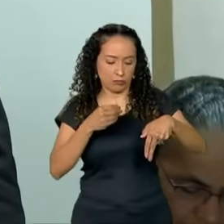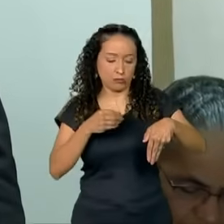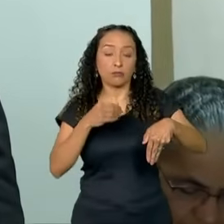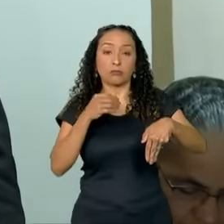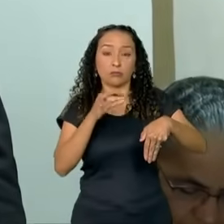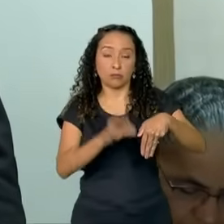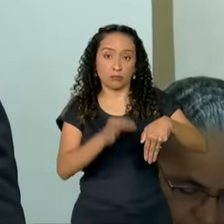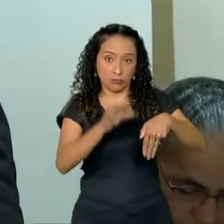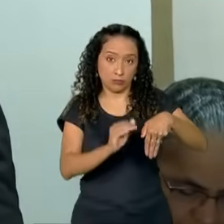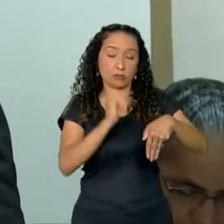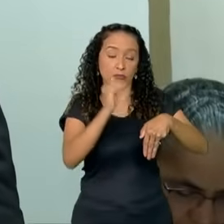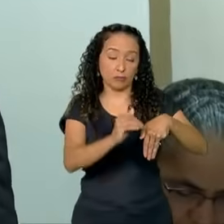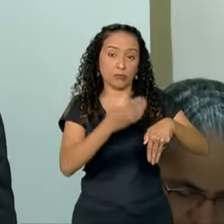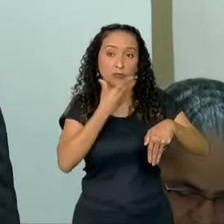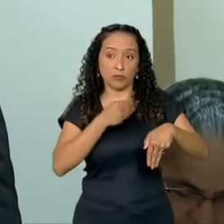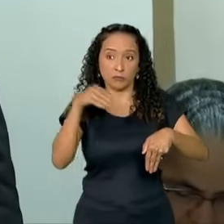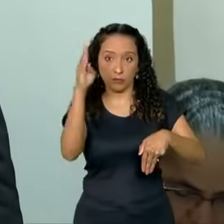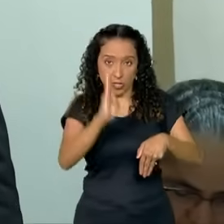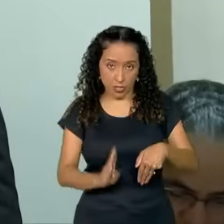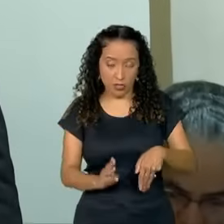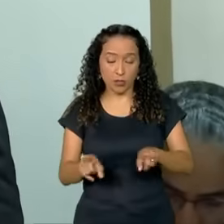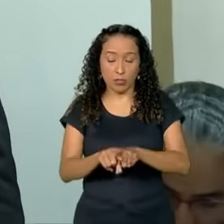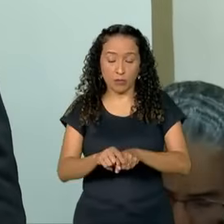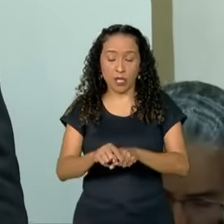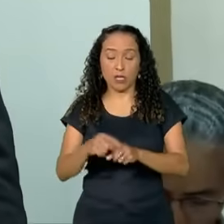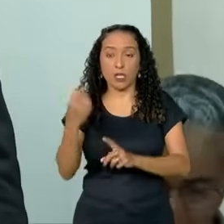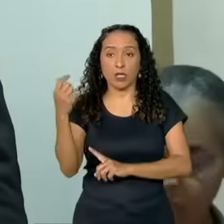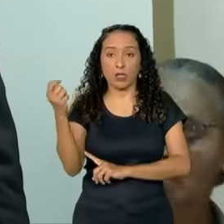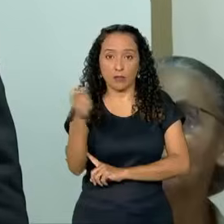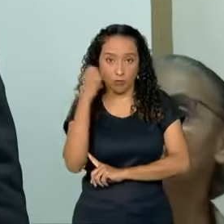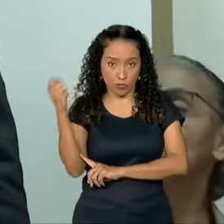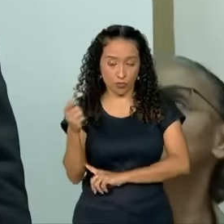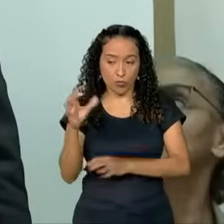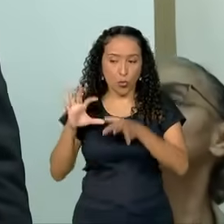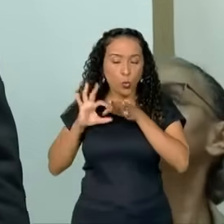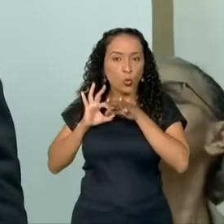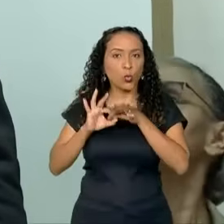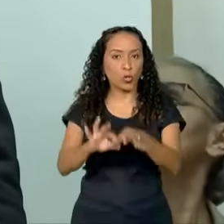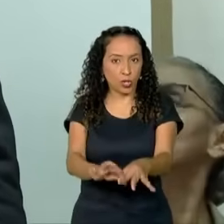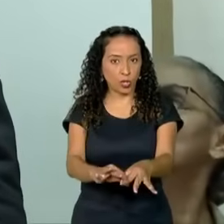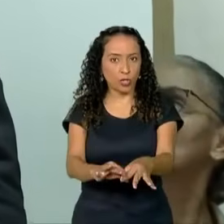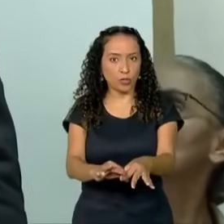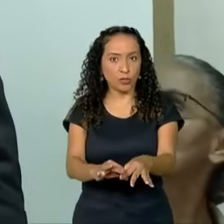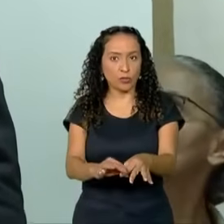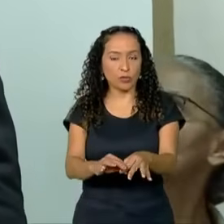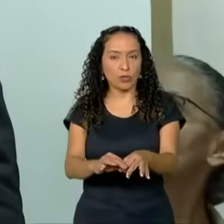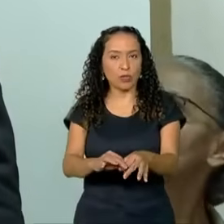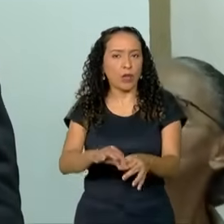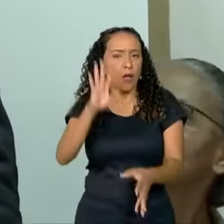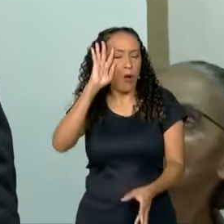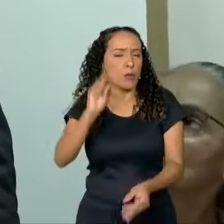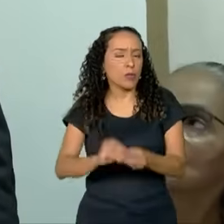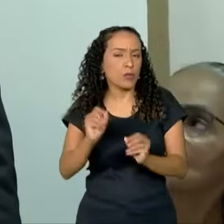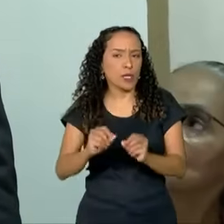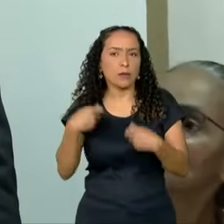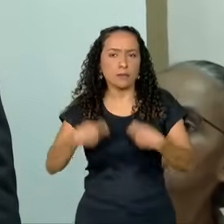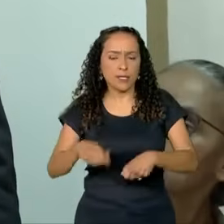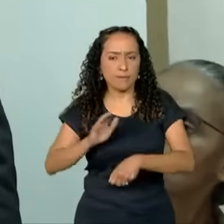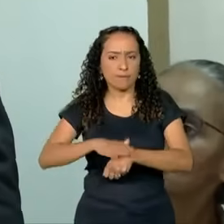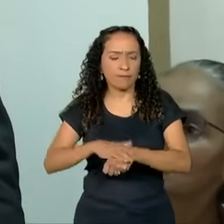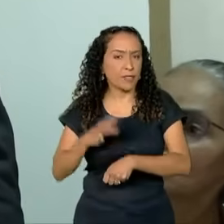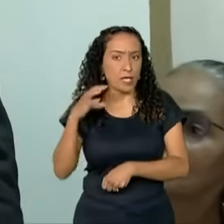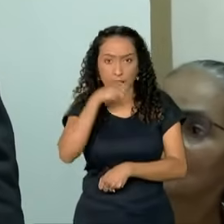Brasil e do Estado do Rio Grande do Sul, nos unimos a compreensão de que é preciso agir